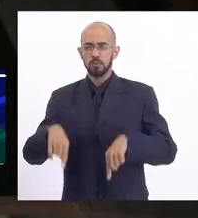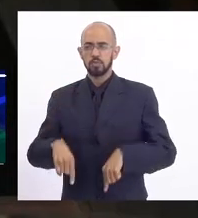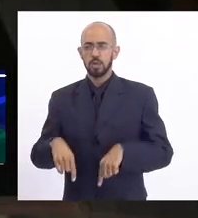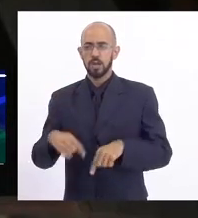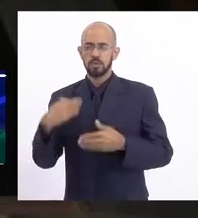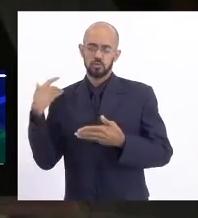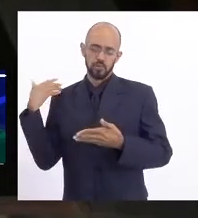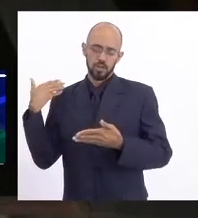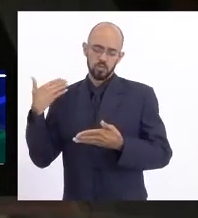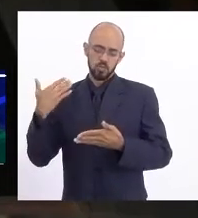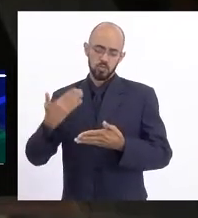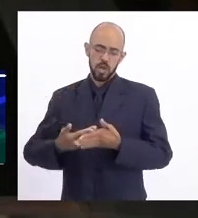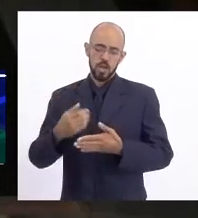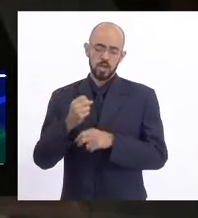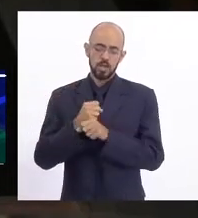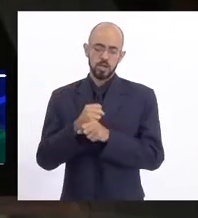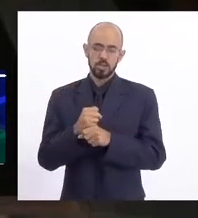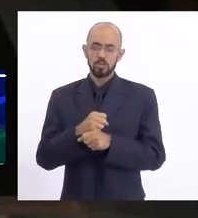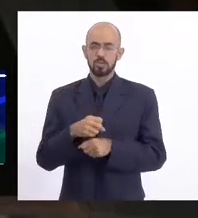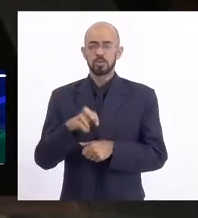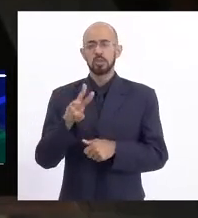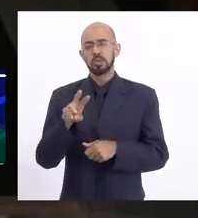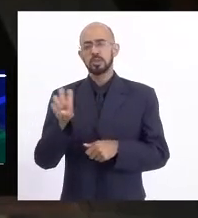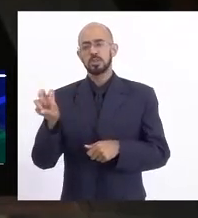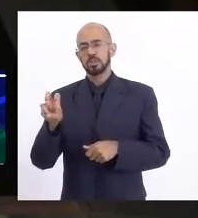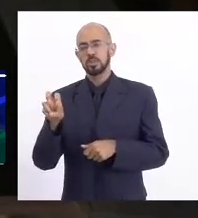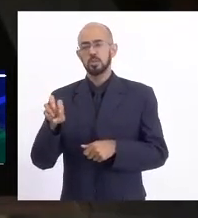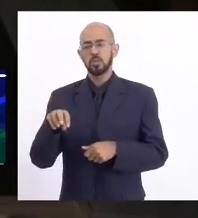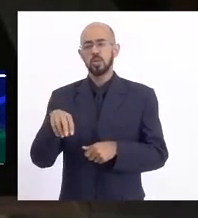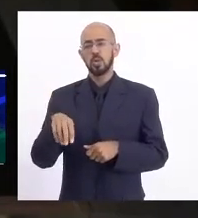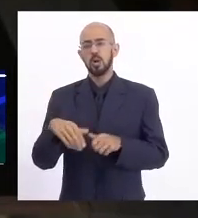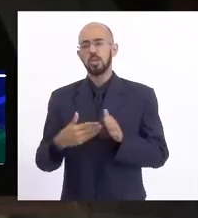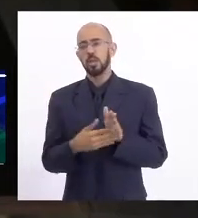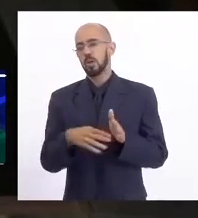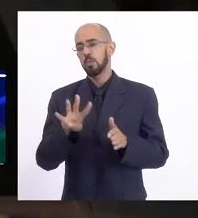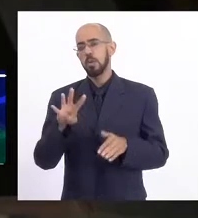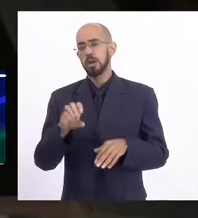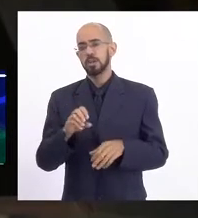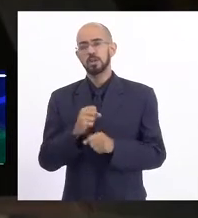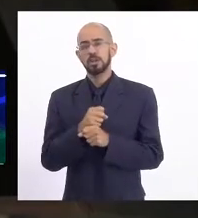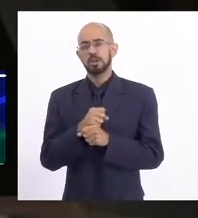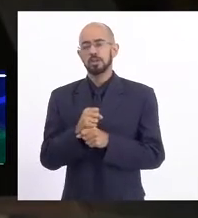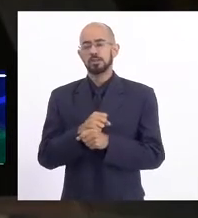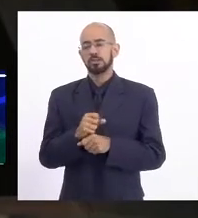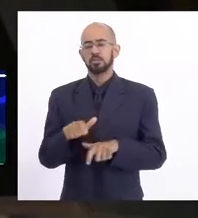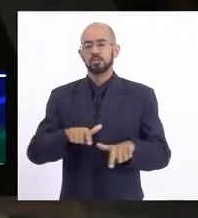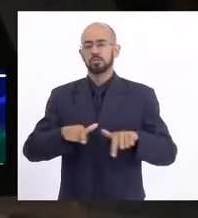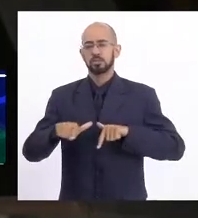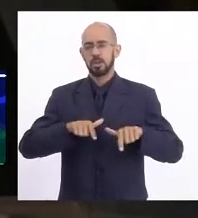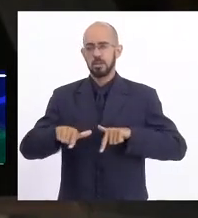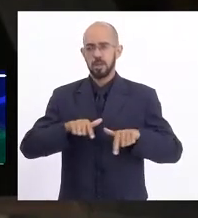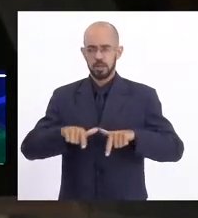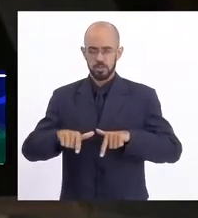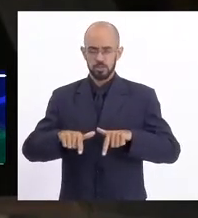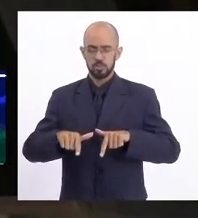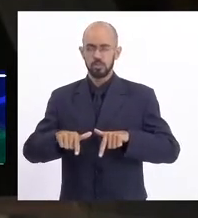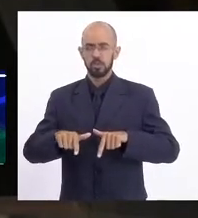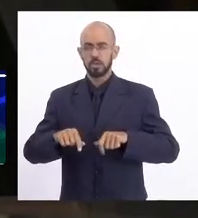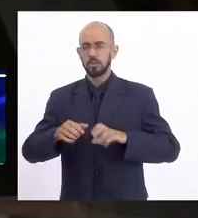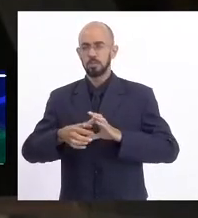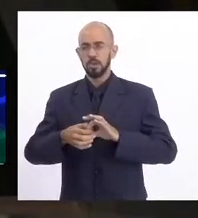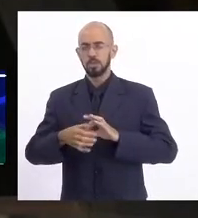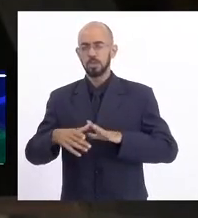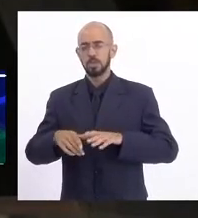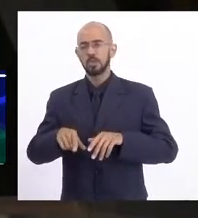passaram 30, 35, 40, 45 anos no serviço ativo, permitem que eles